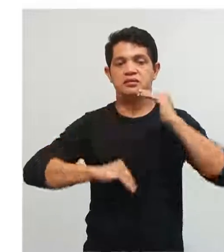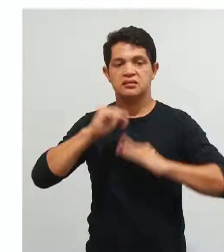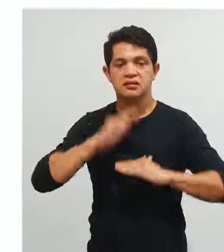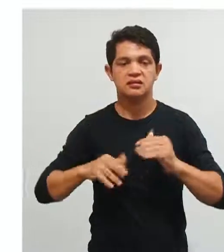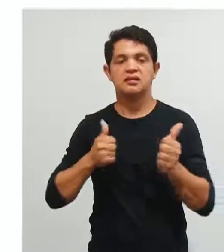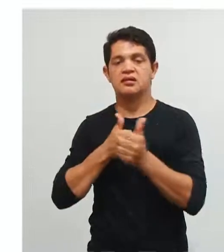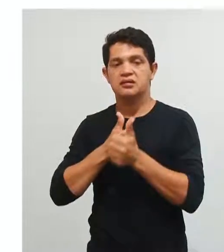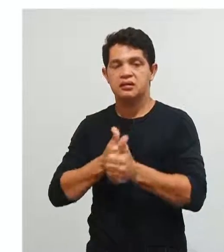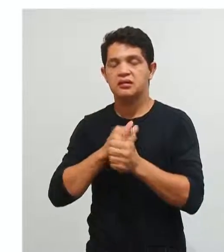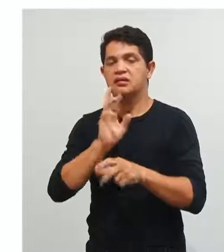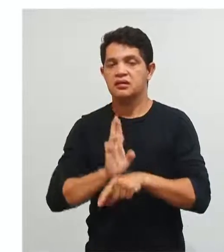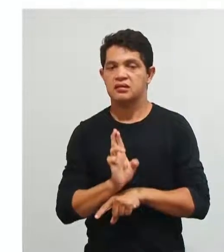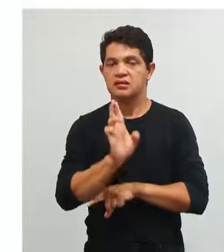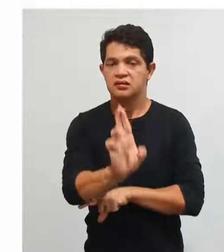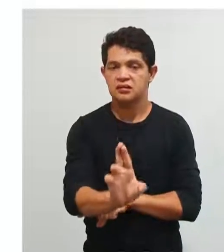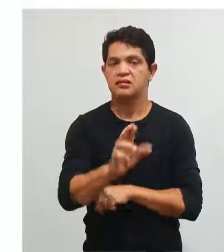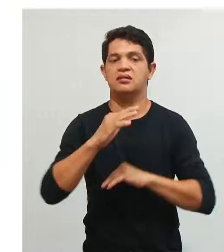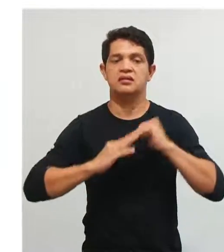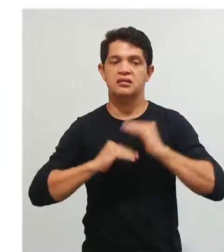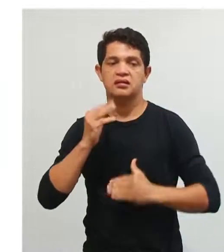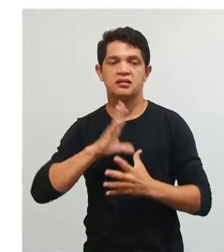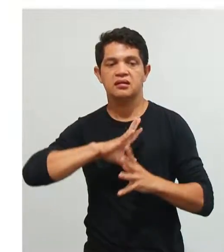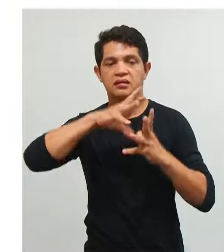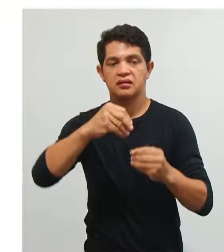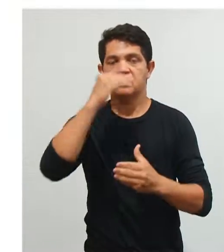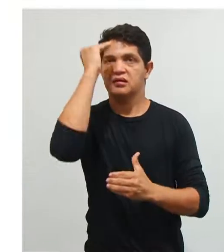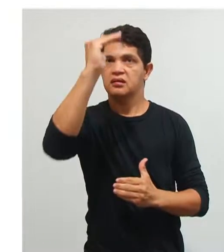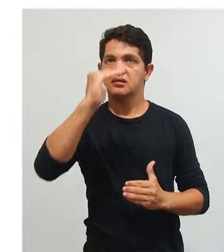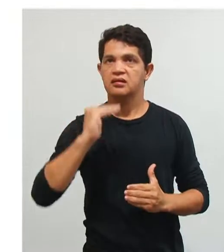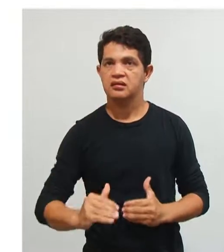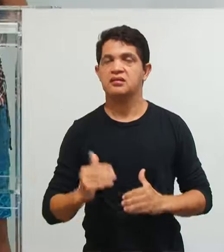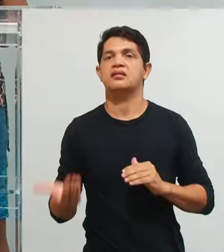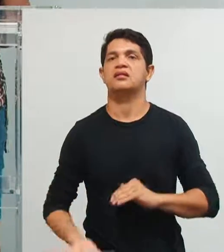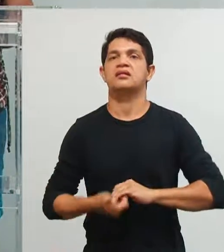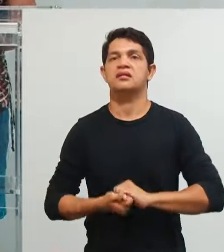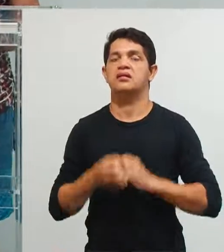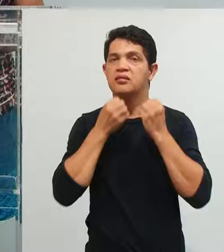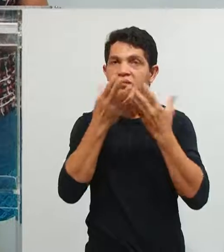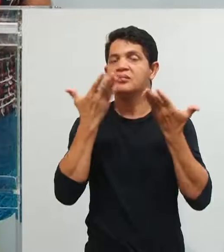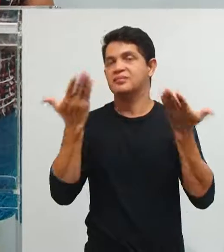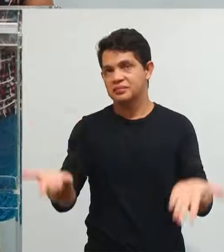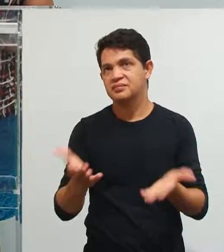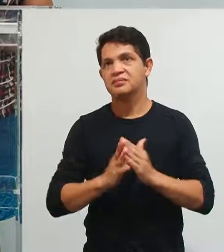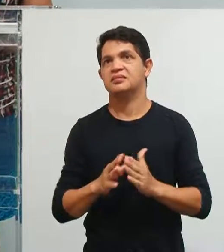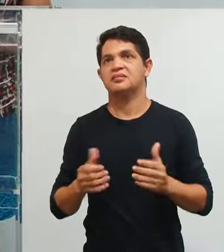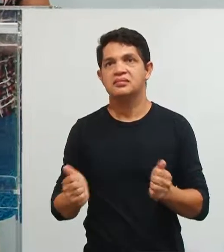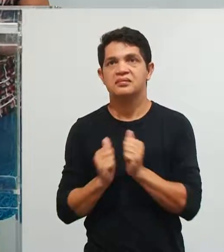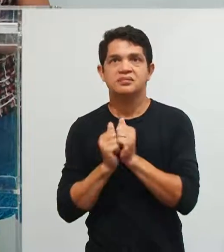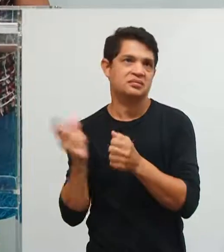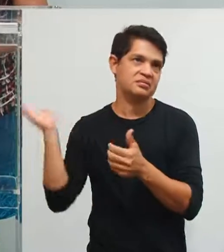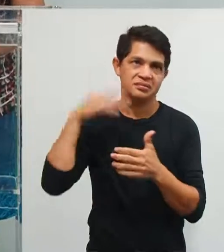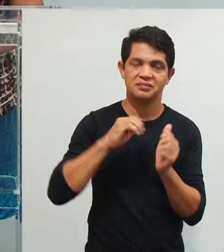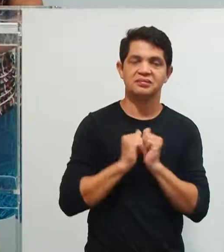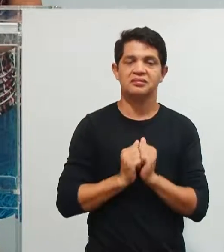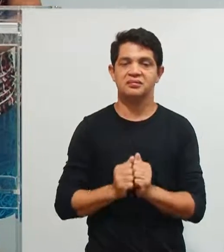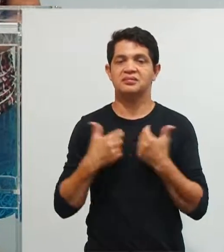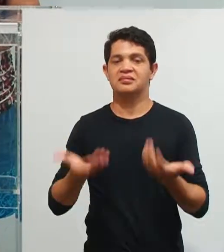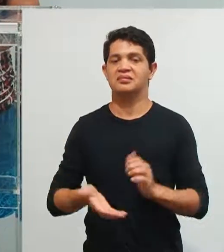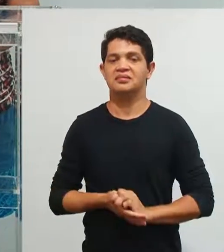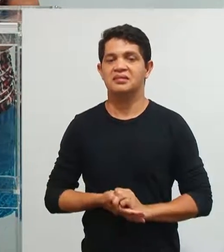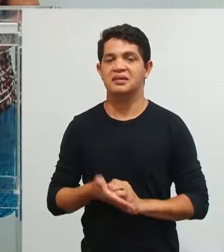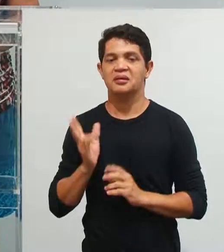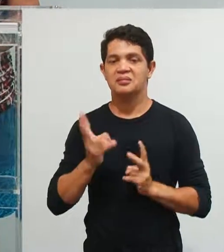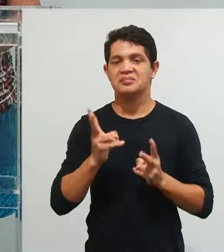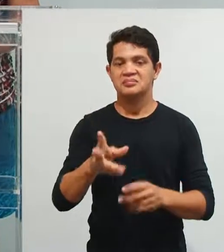então agora temos as nossas referências. Foi muito bom ter você aqui conosco e nós